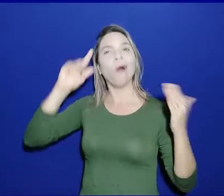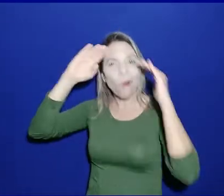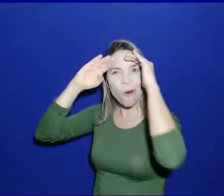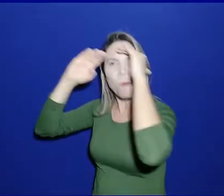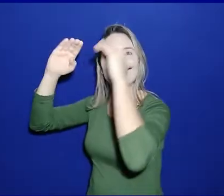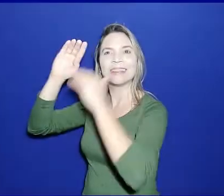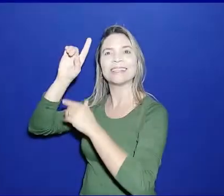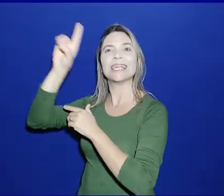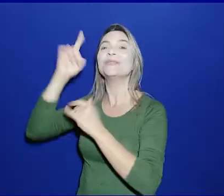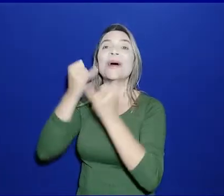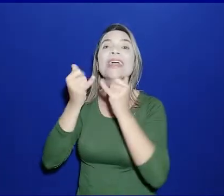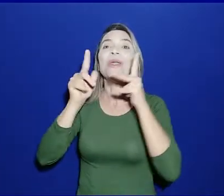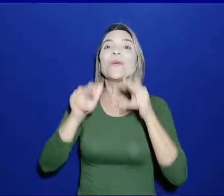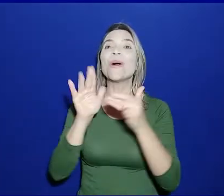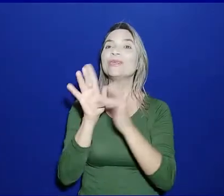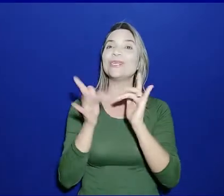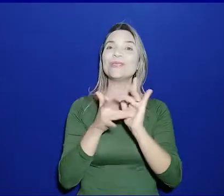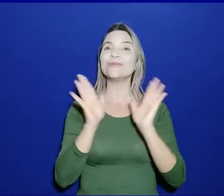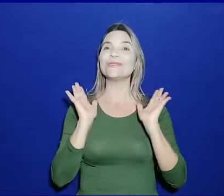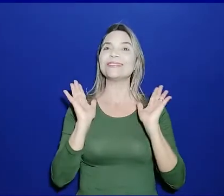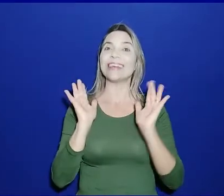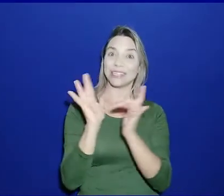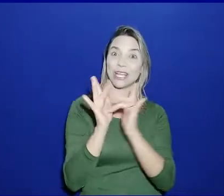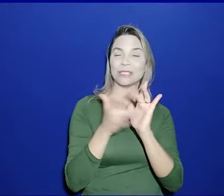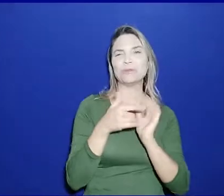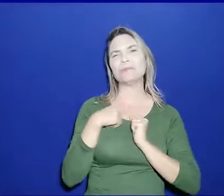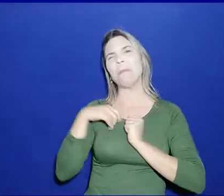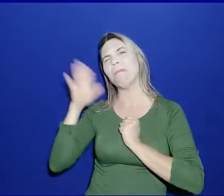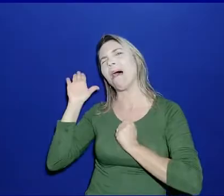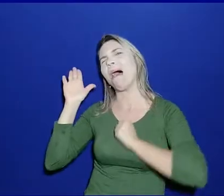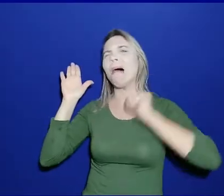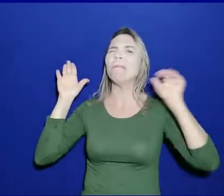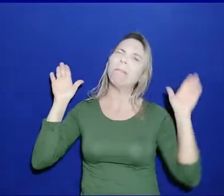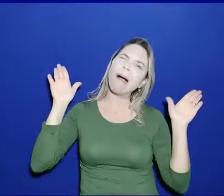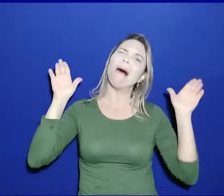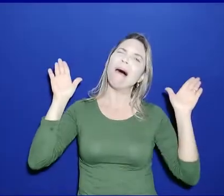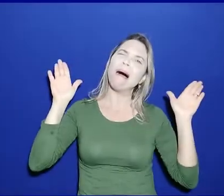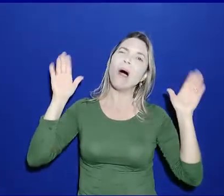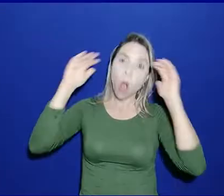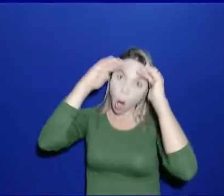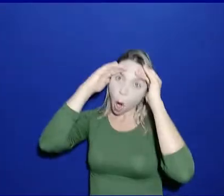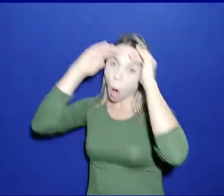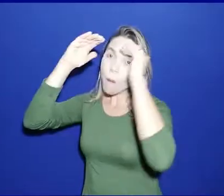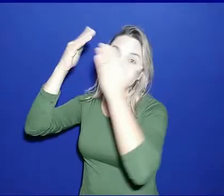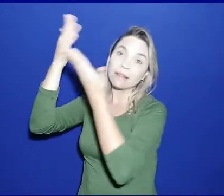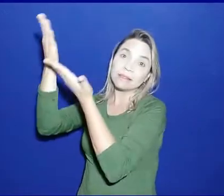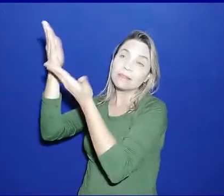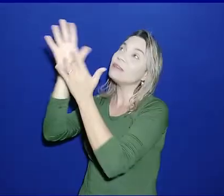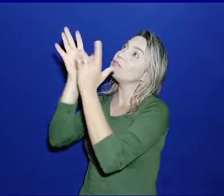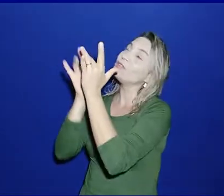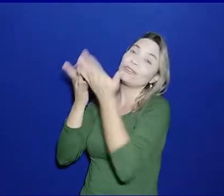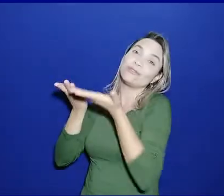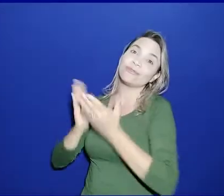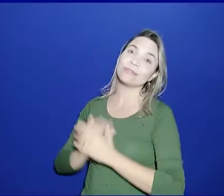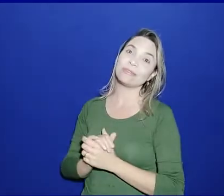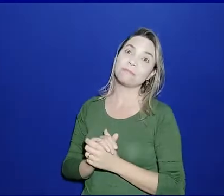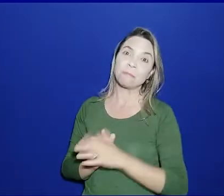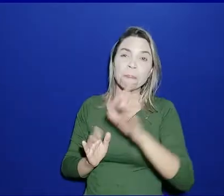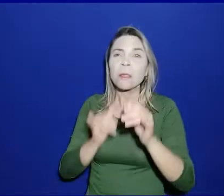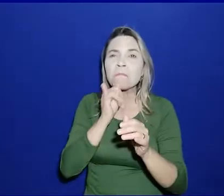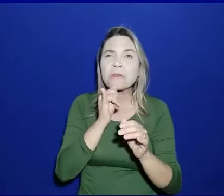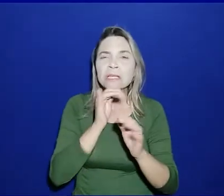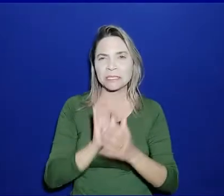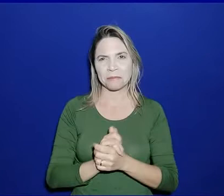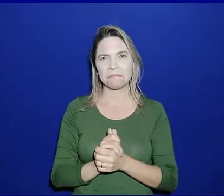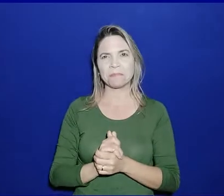Ele obedeceu à vontade do Pai que tanto o amou. Vejam que quando alguém morre, ela já